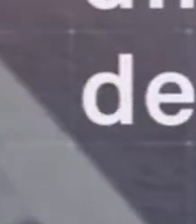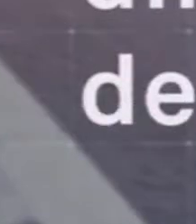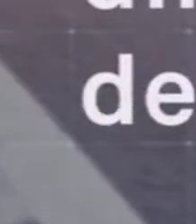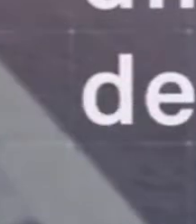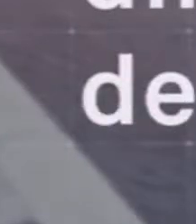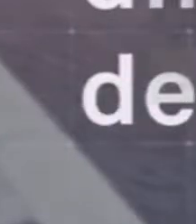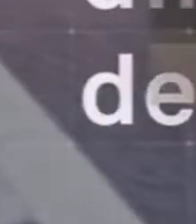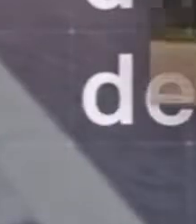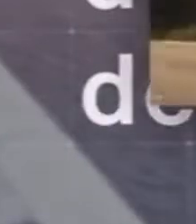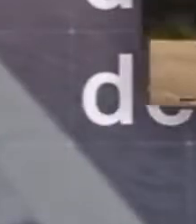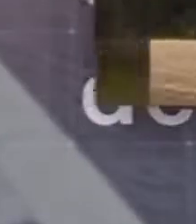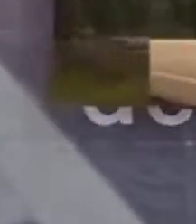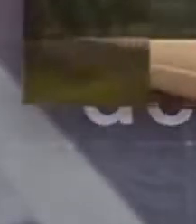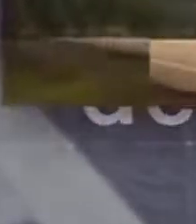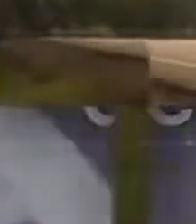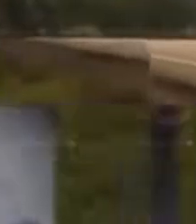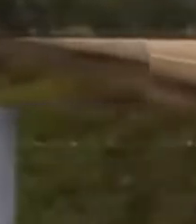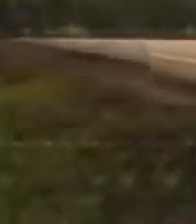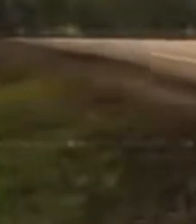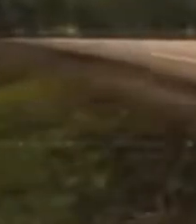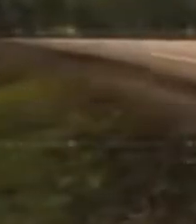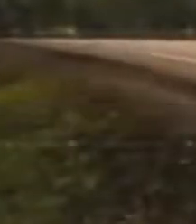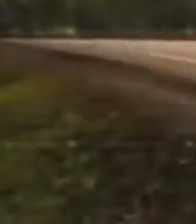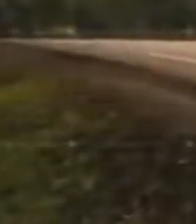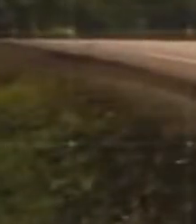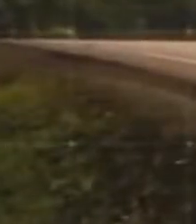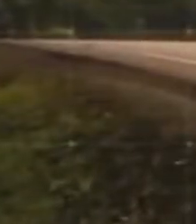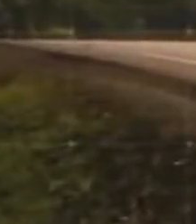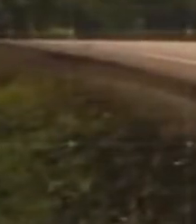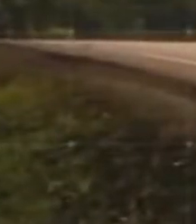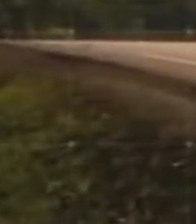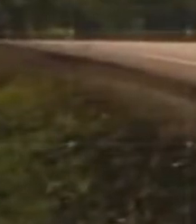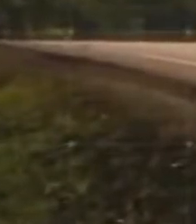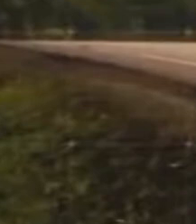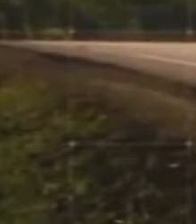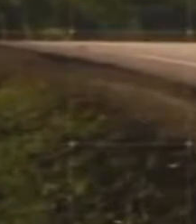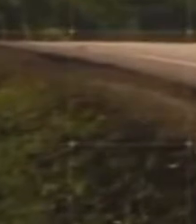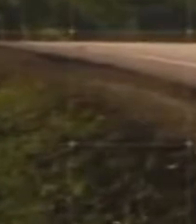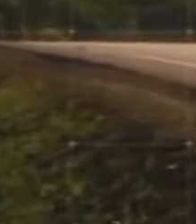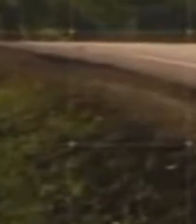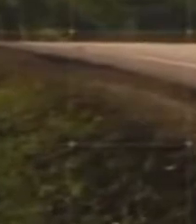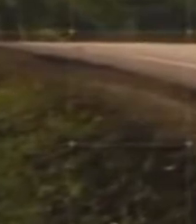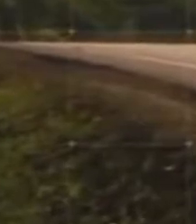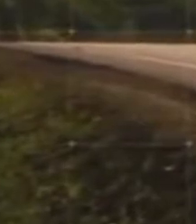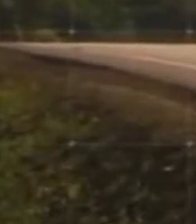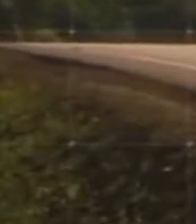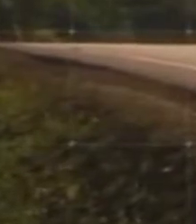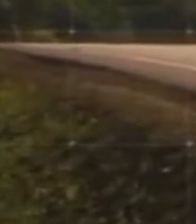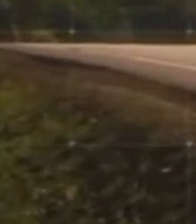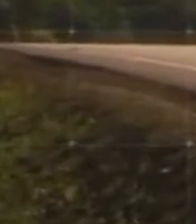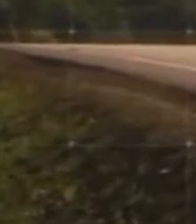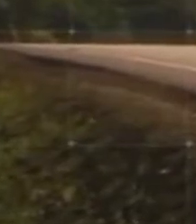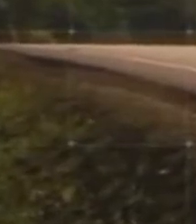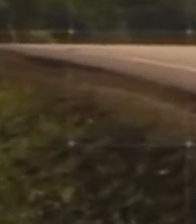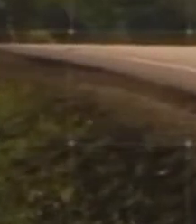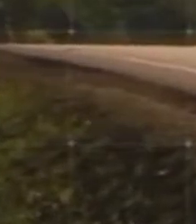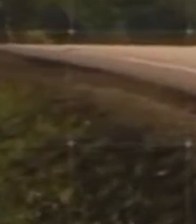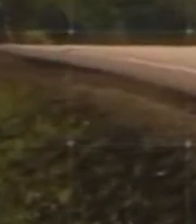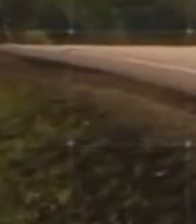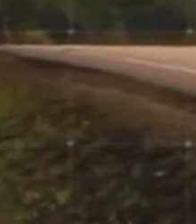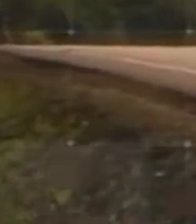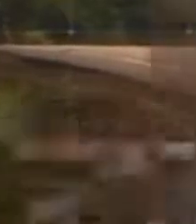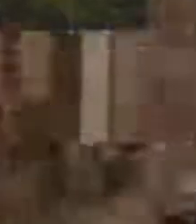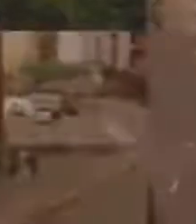dirigir devagar demais? Conduzir o carro na faixa da esquerda abaixo da metade da velocidade da via, retardando